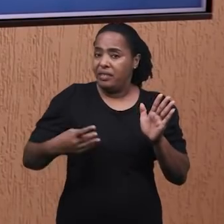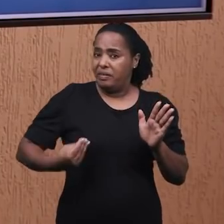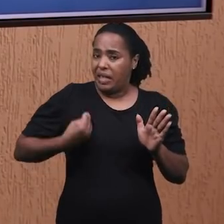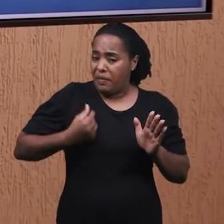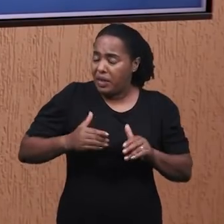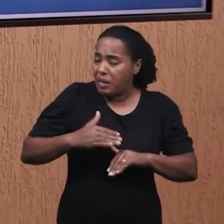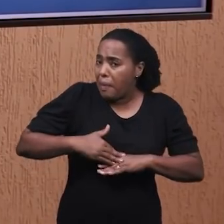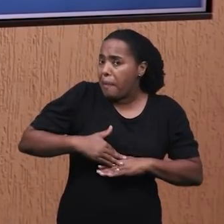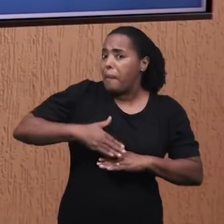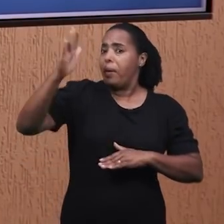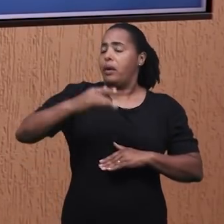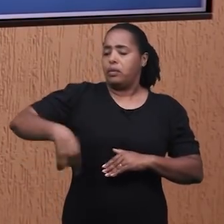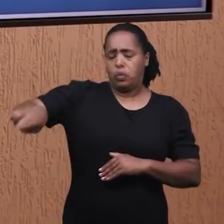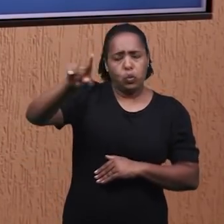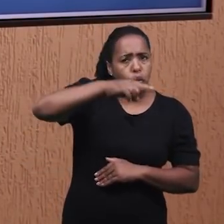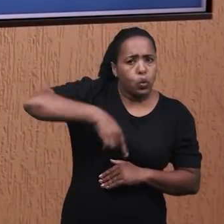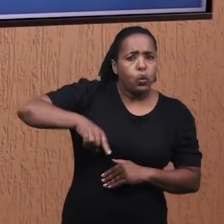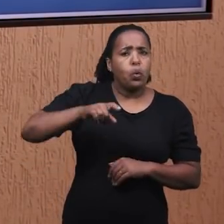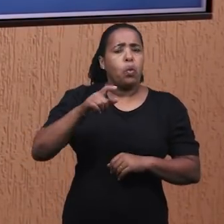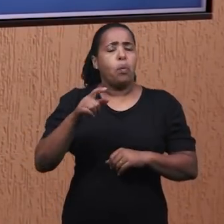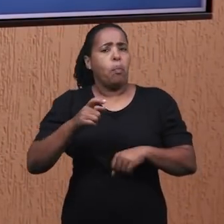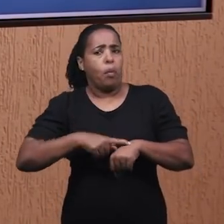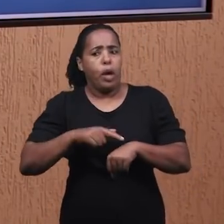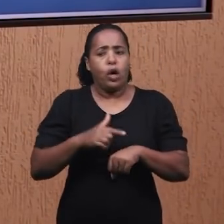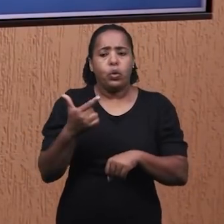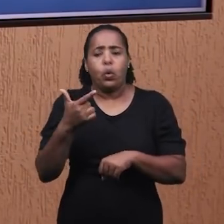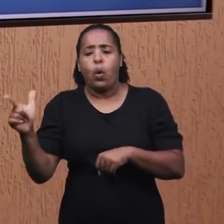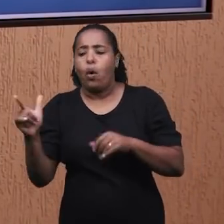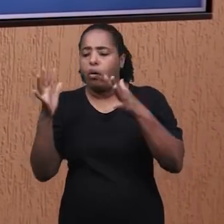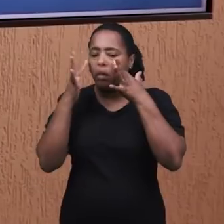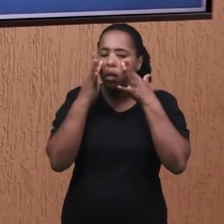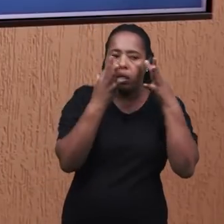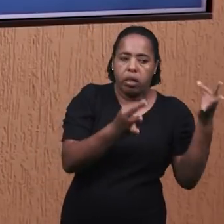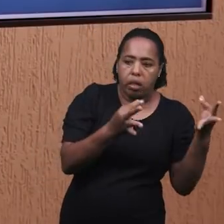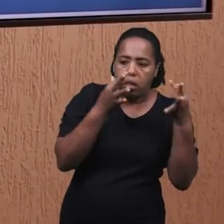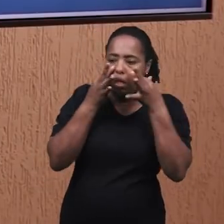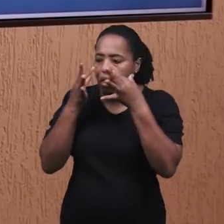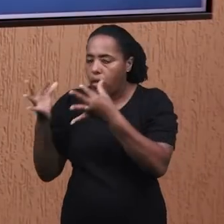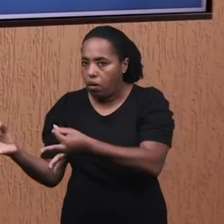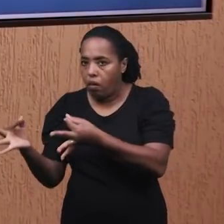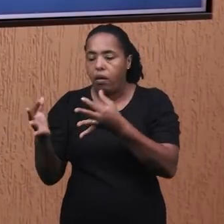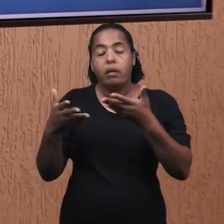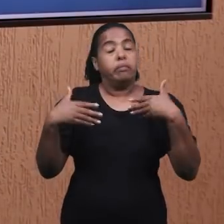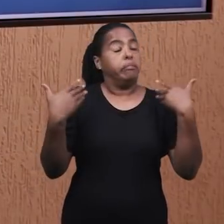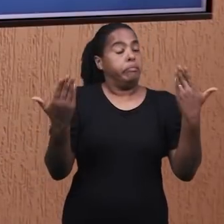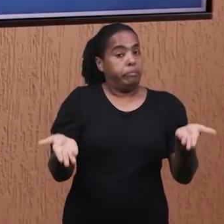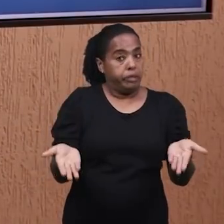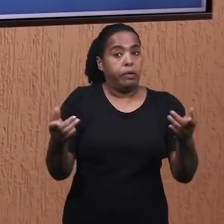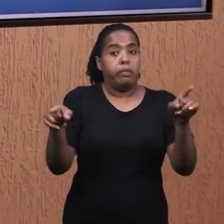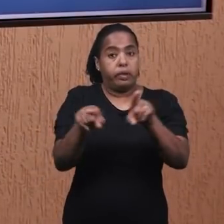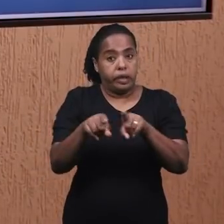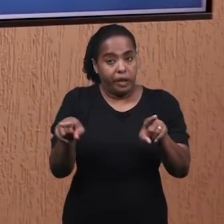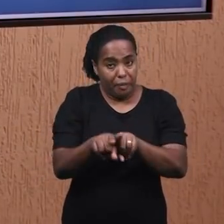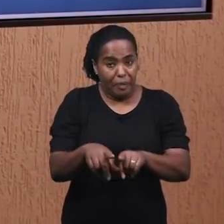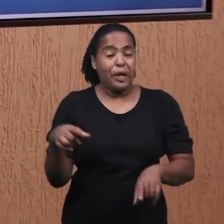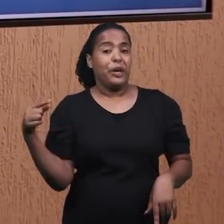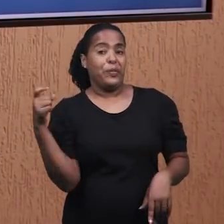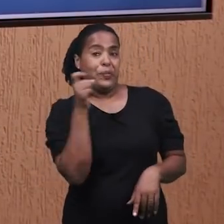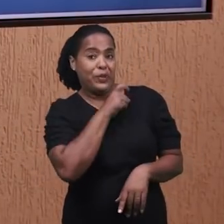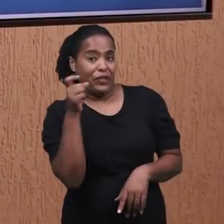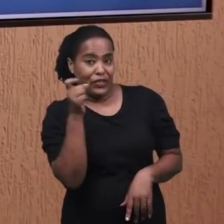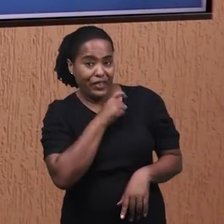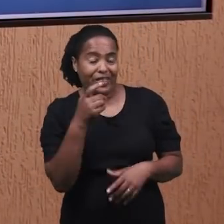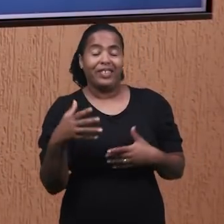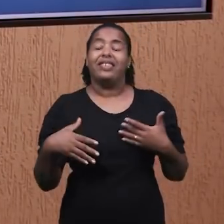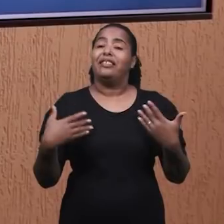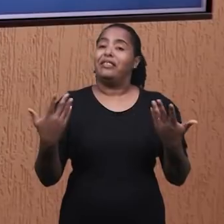nós quando em um momento ou outro não prestamos atenção. Então isso também não é uma verdade, isso é um